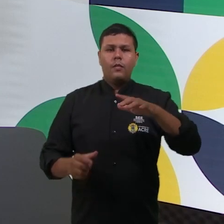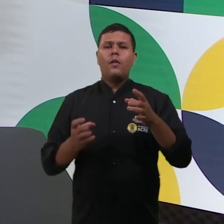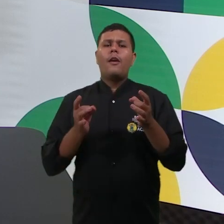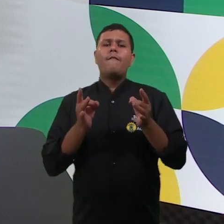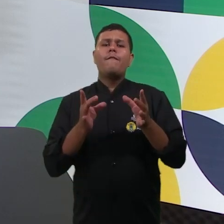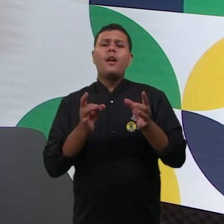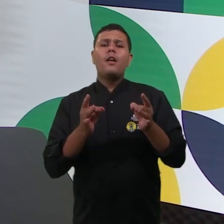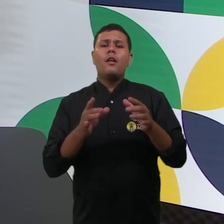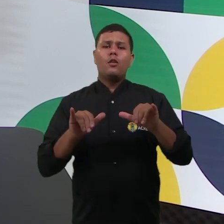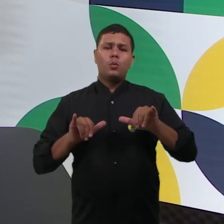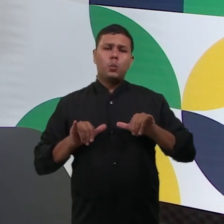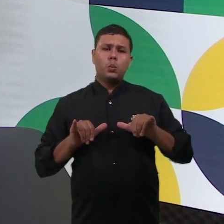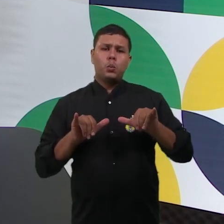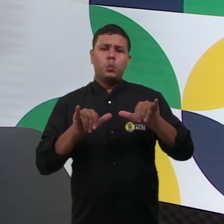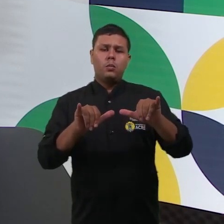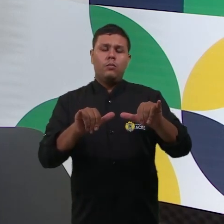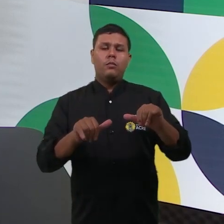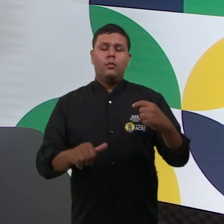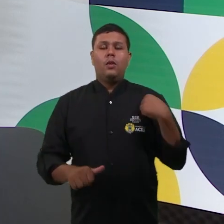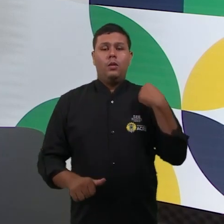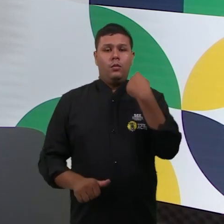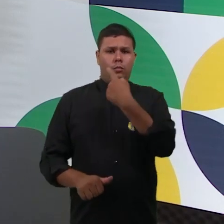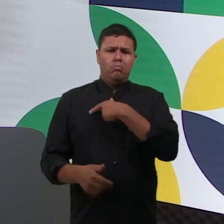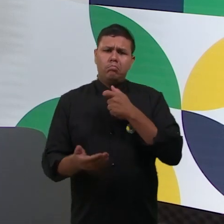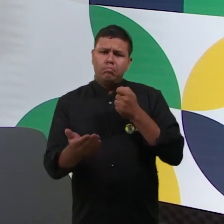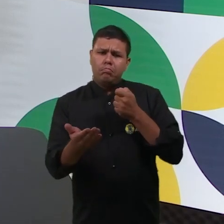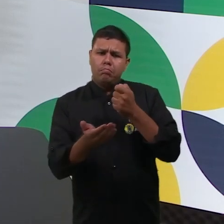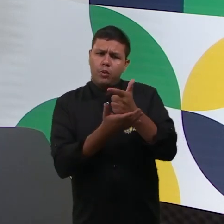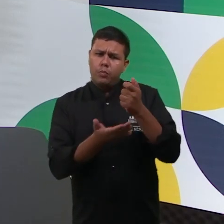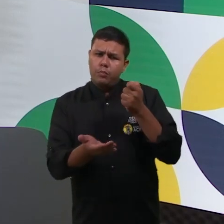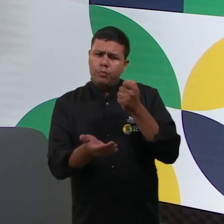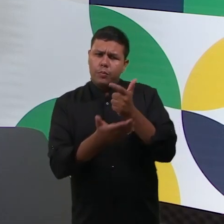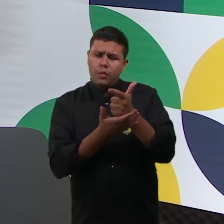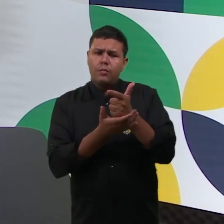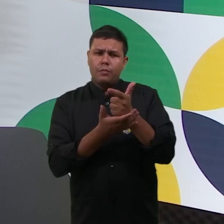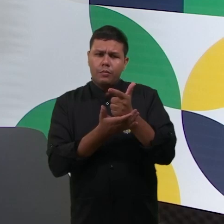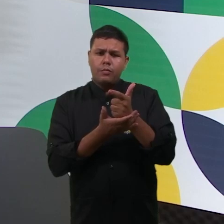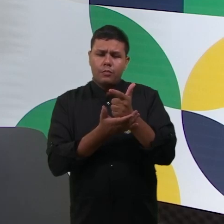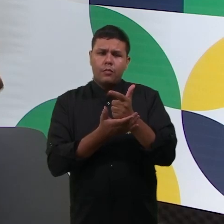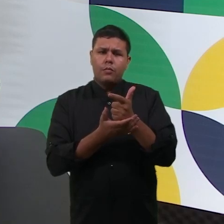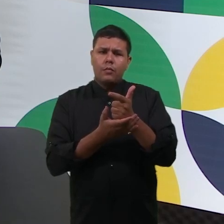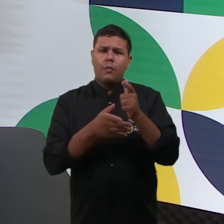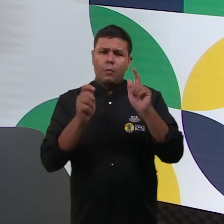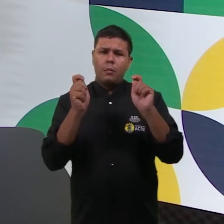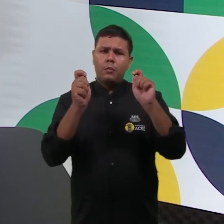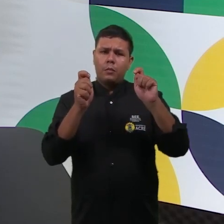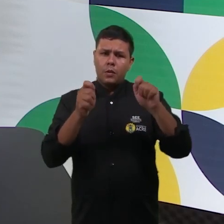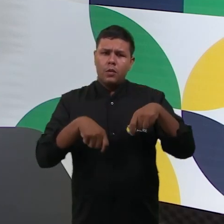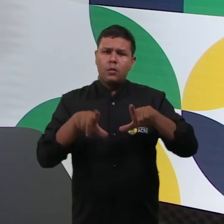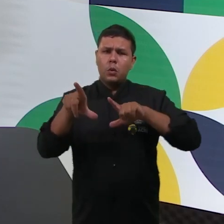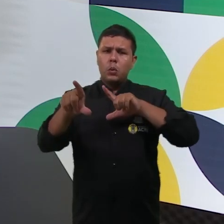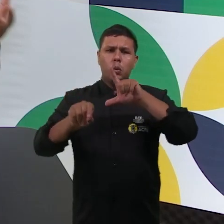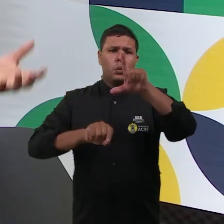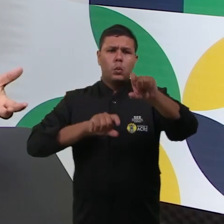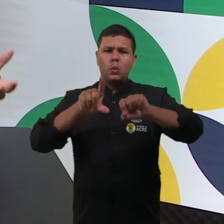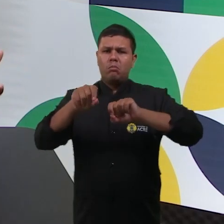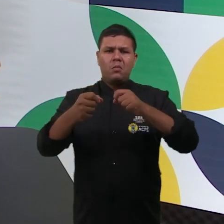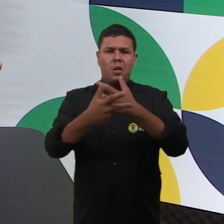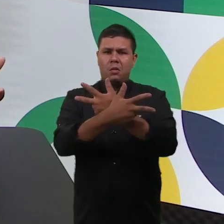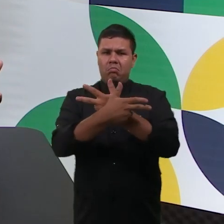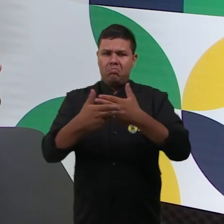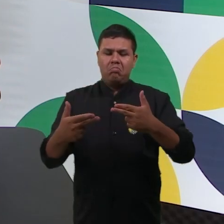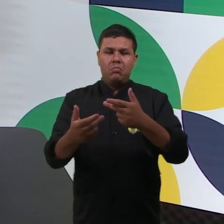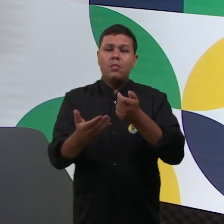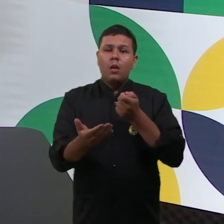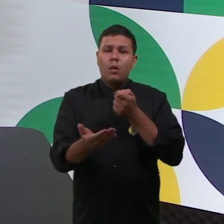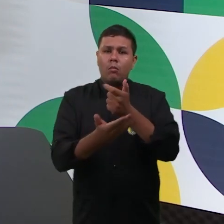comércio e que nós, como consumidores, podemos ter aí a vantagem de escolher a gama de produtos